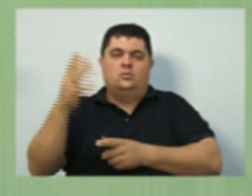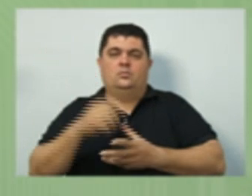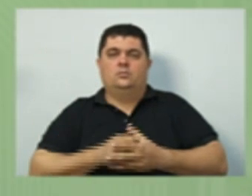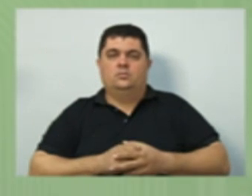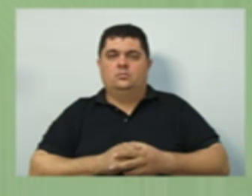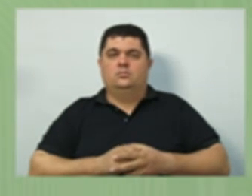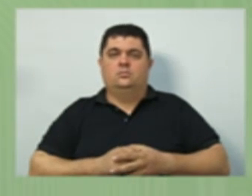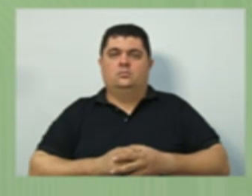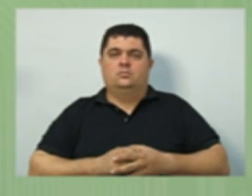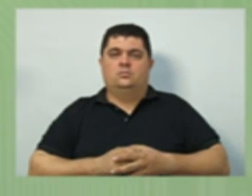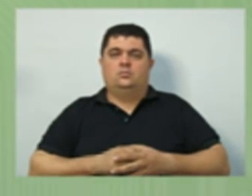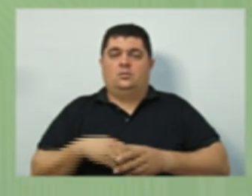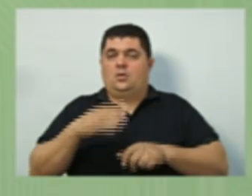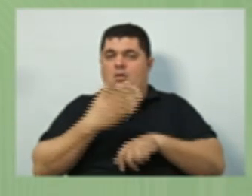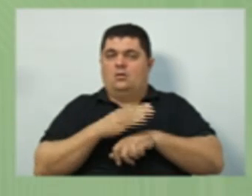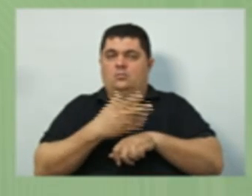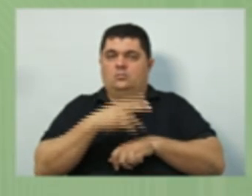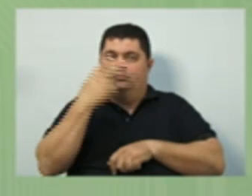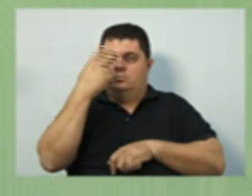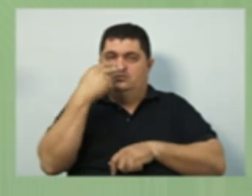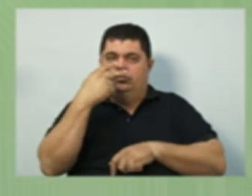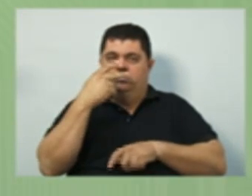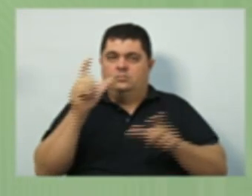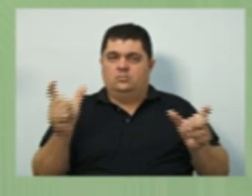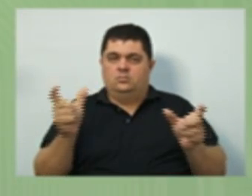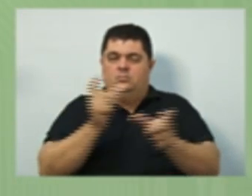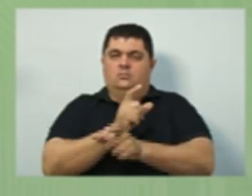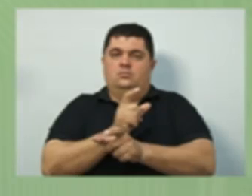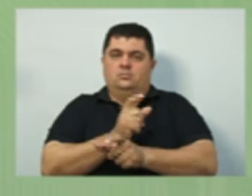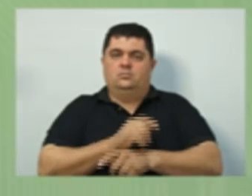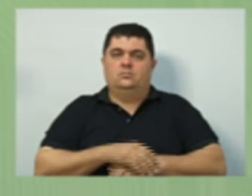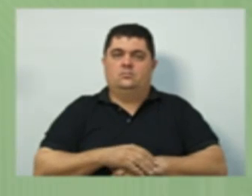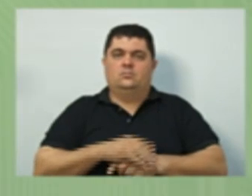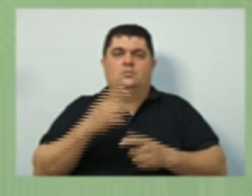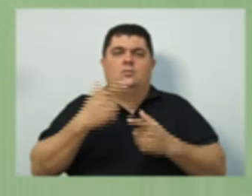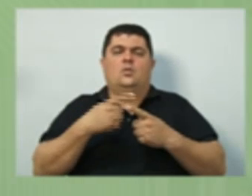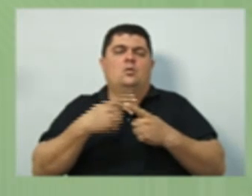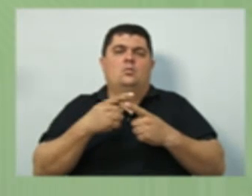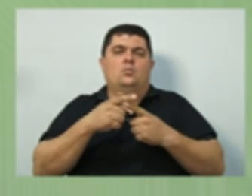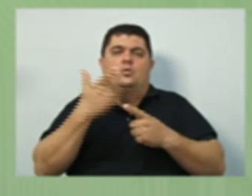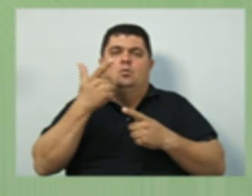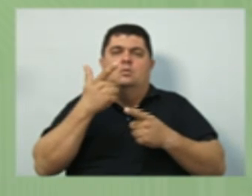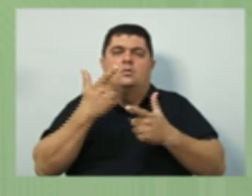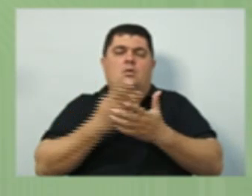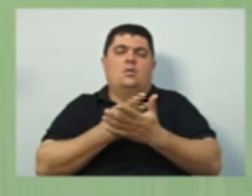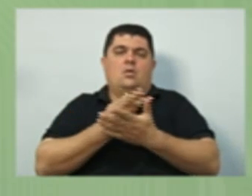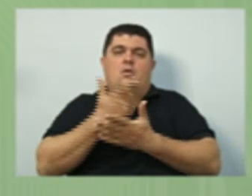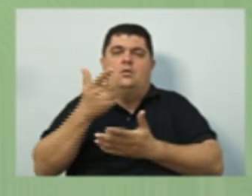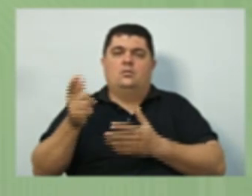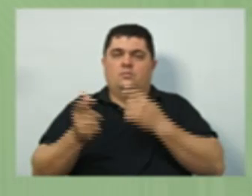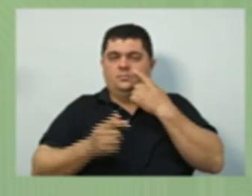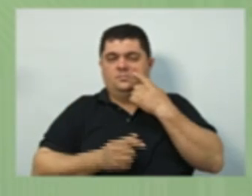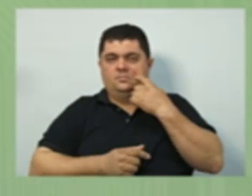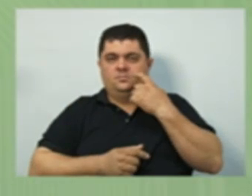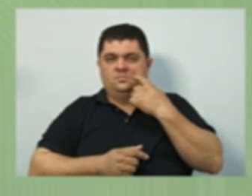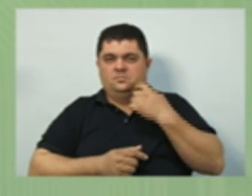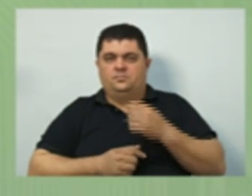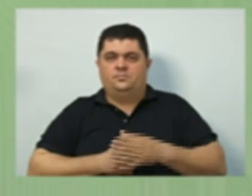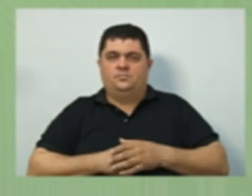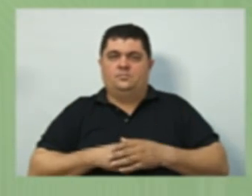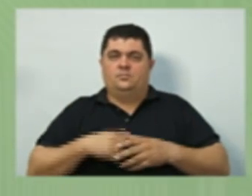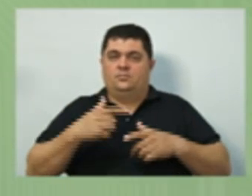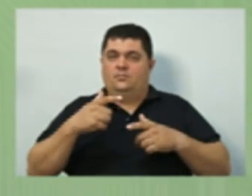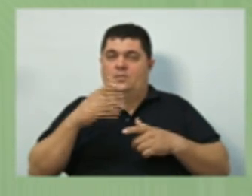prática cega que ficou no lugar errado. Agora, por que as outras são erradas? Vamos na letra B. Pelo trabalho,